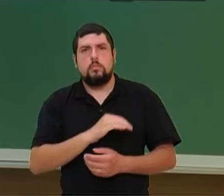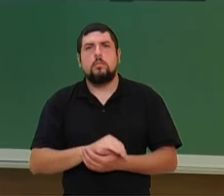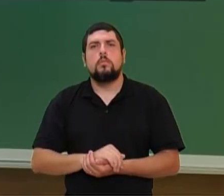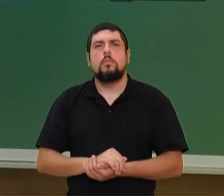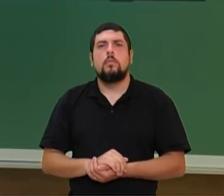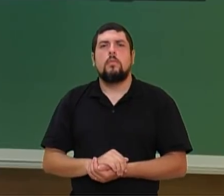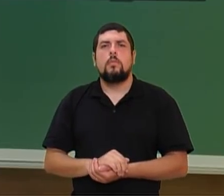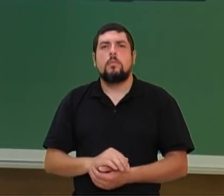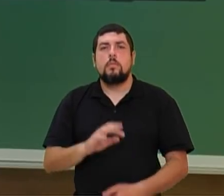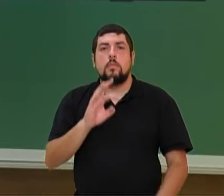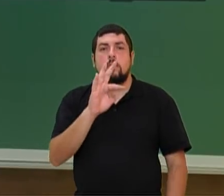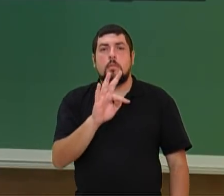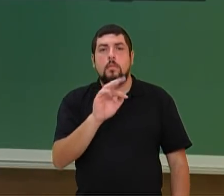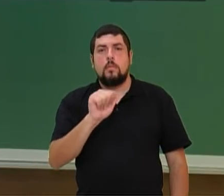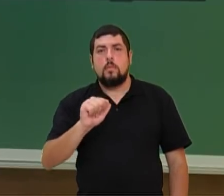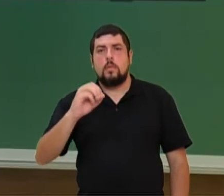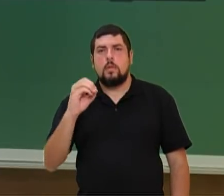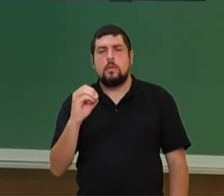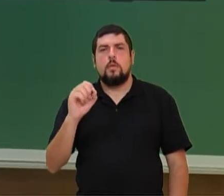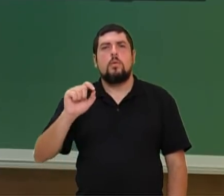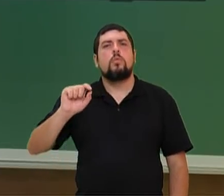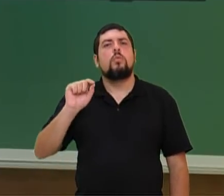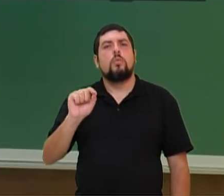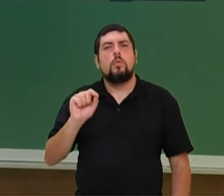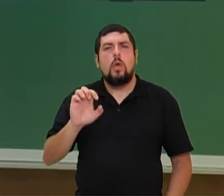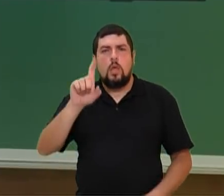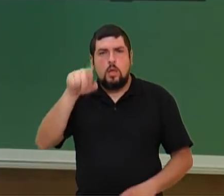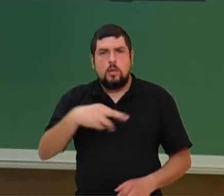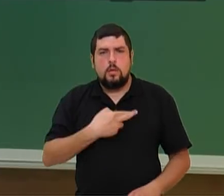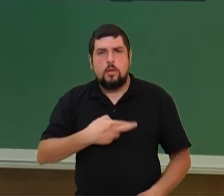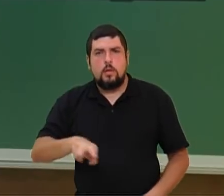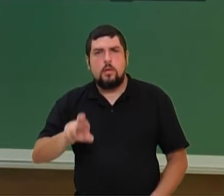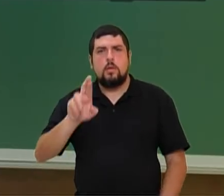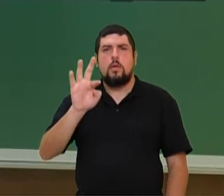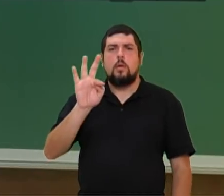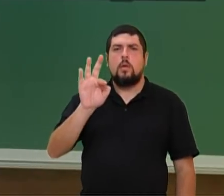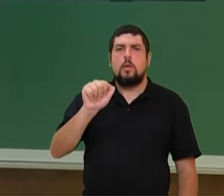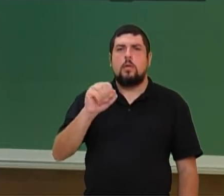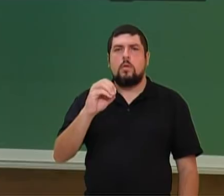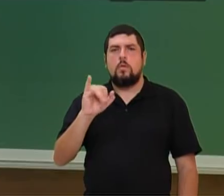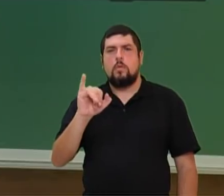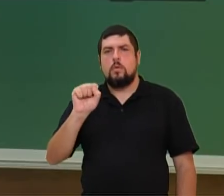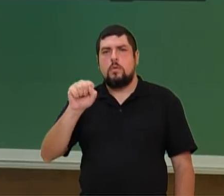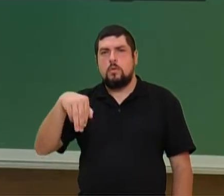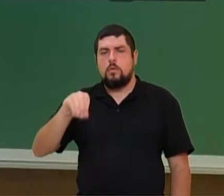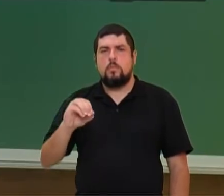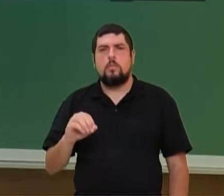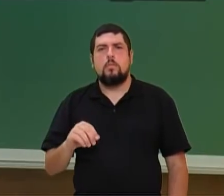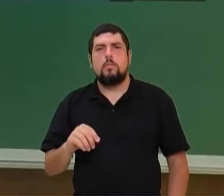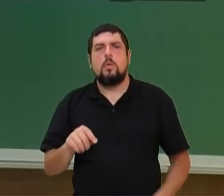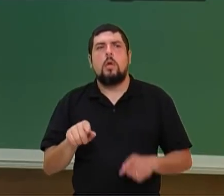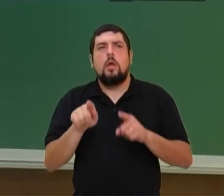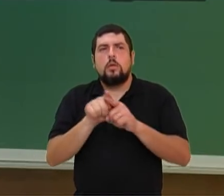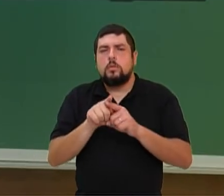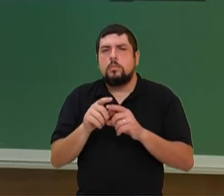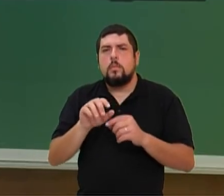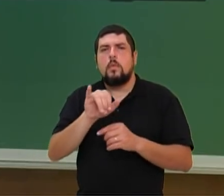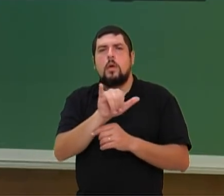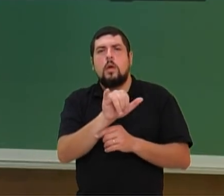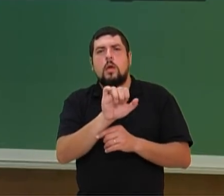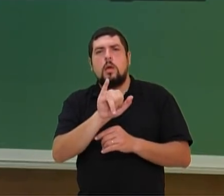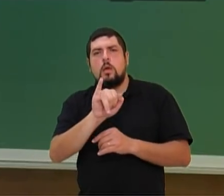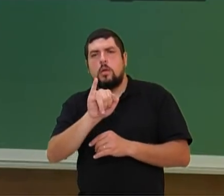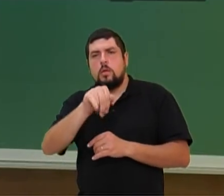é o princípio do taoísmo, né? Que é o mesmo exemplo do yin yang, que é aquele símbolo do bem e do mal, né?